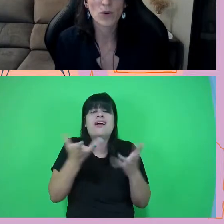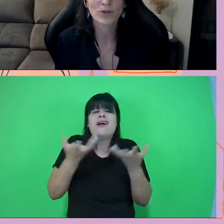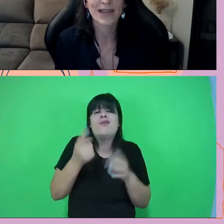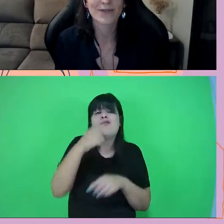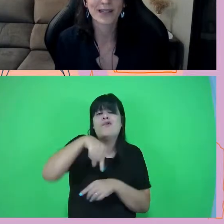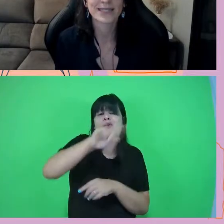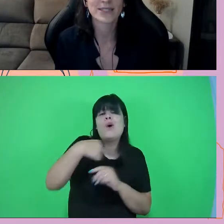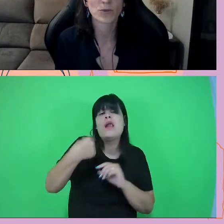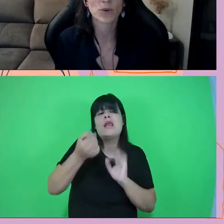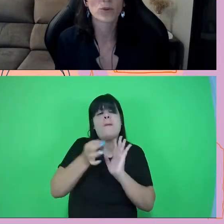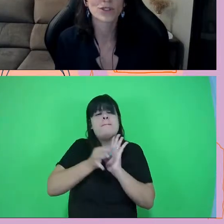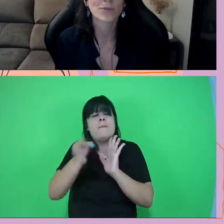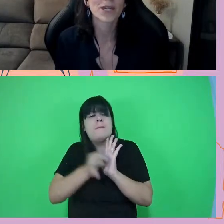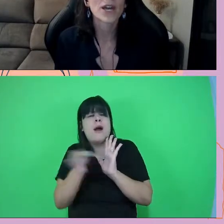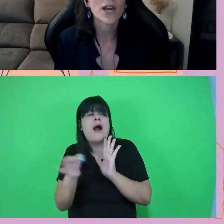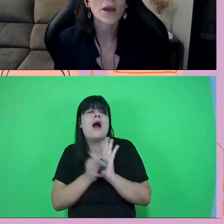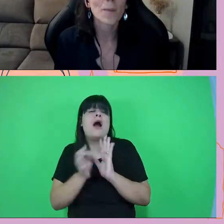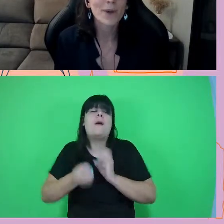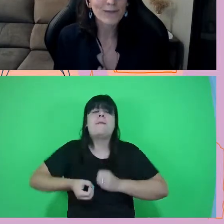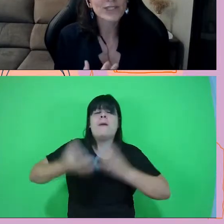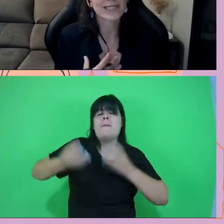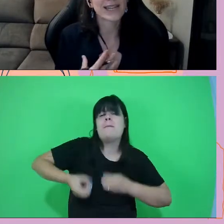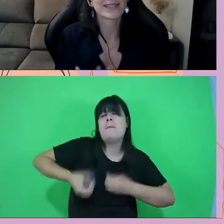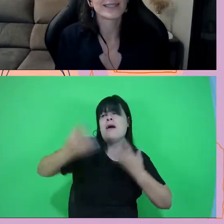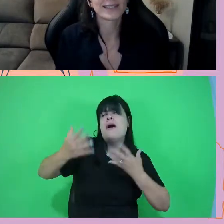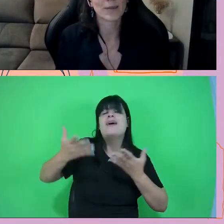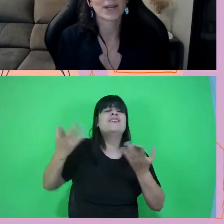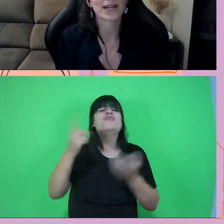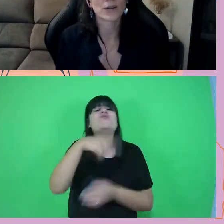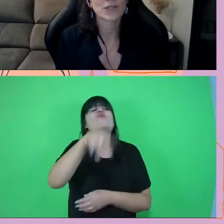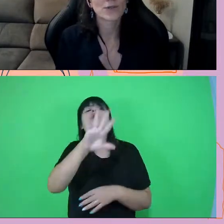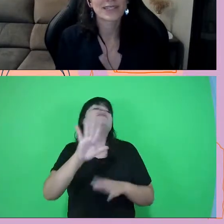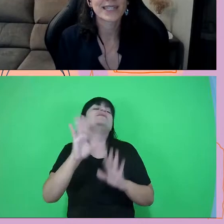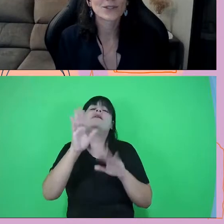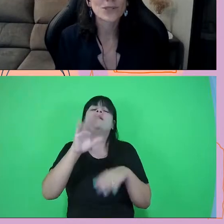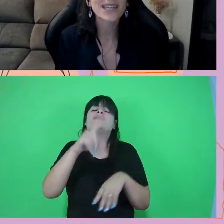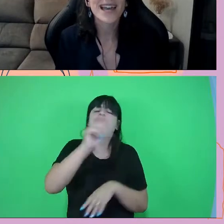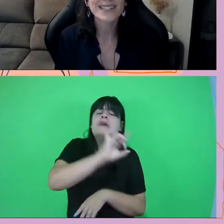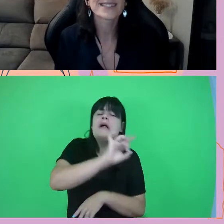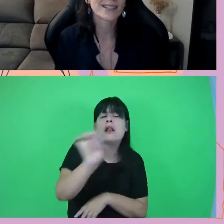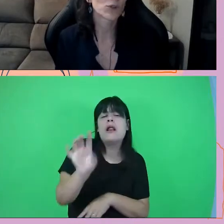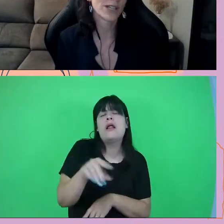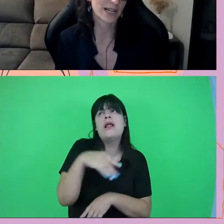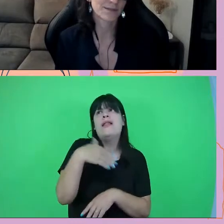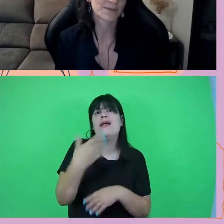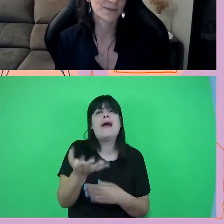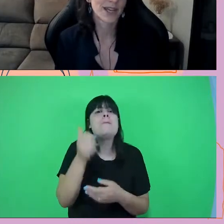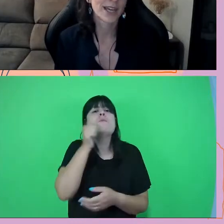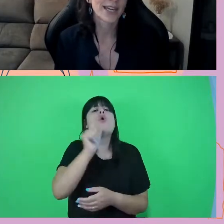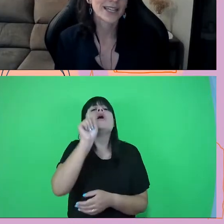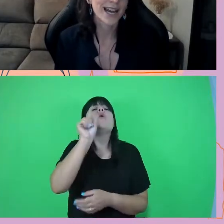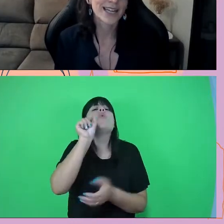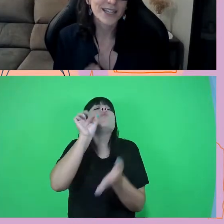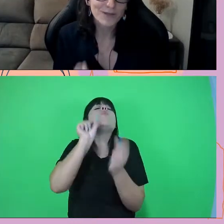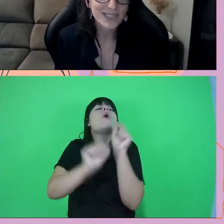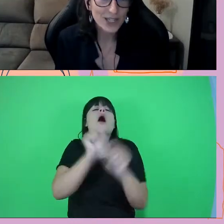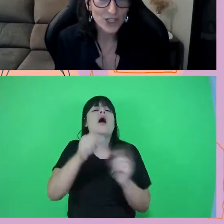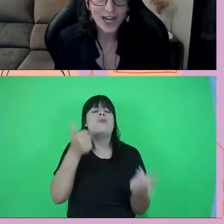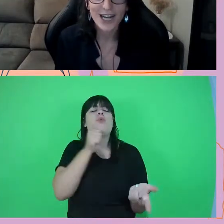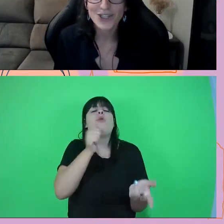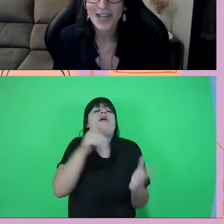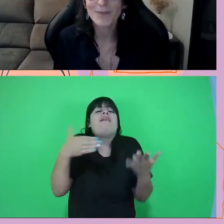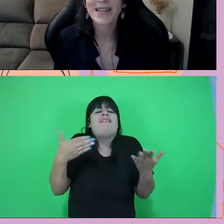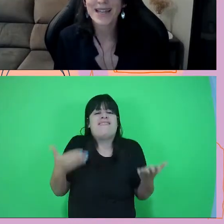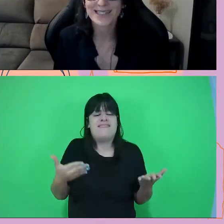um pouco, né, falassem um pouco sobre, para vocês, assim, né, para cada uma de vocês, o que é ser mulher? E aí que